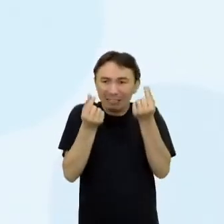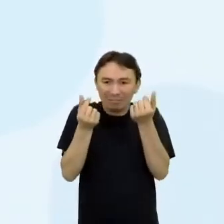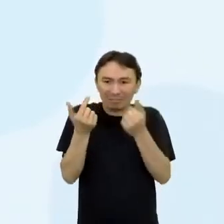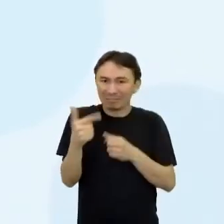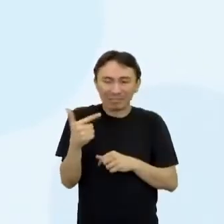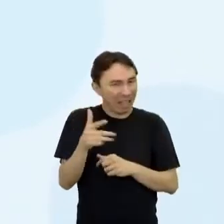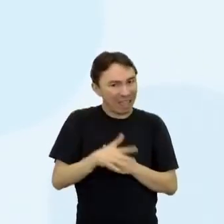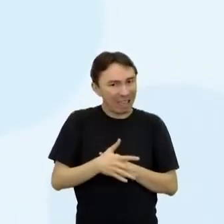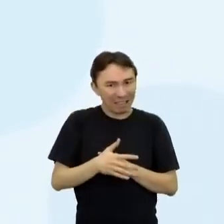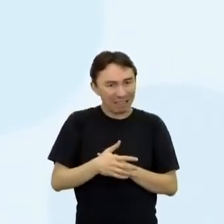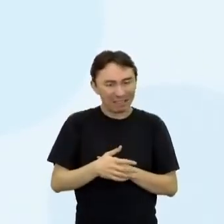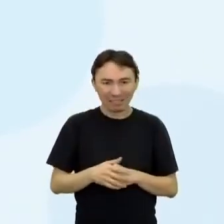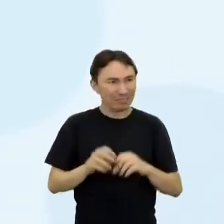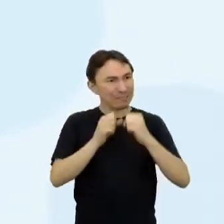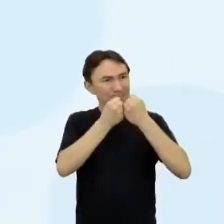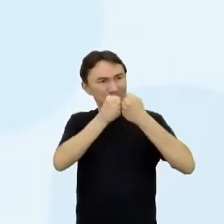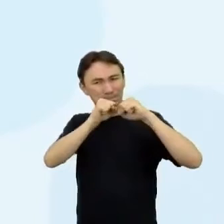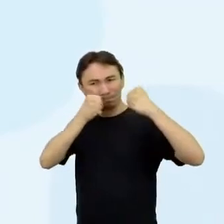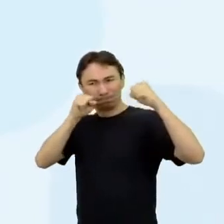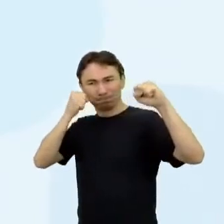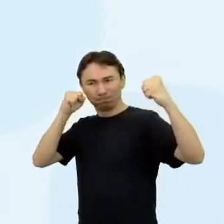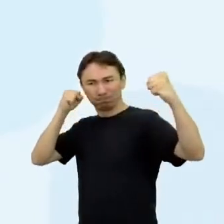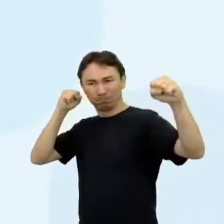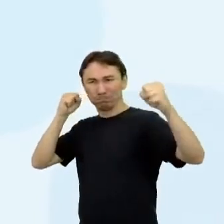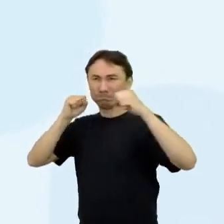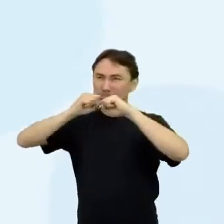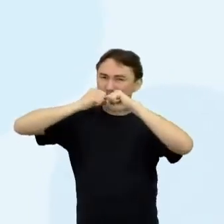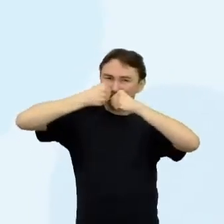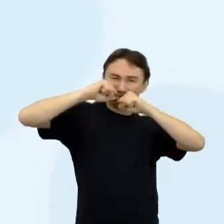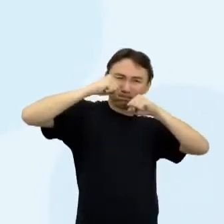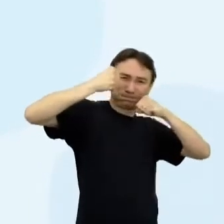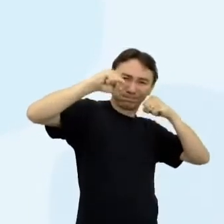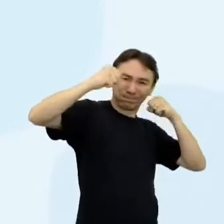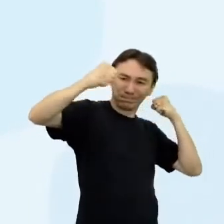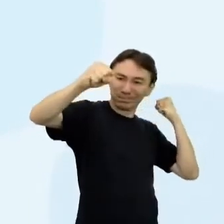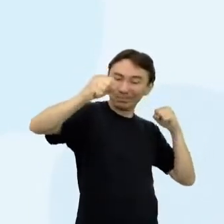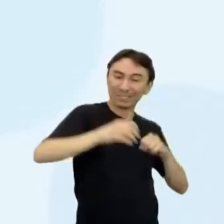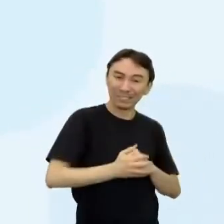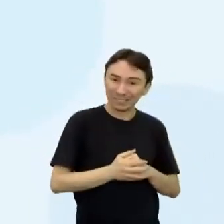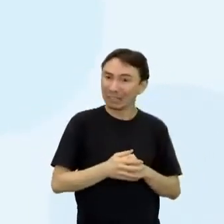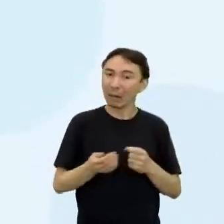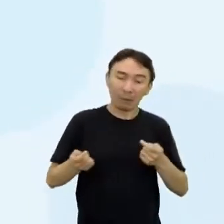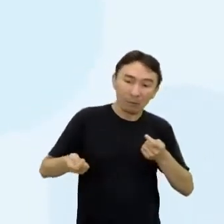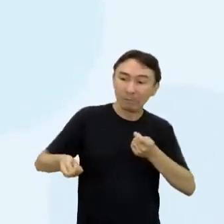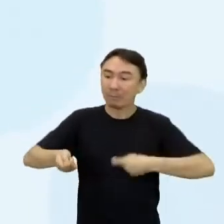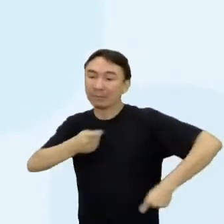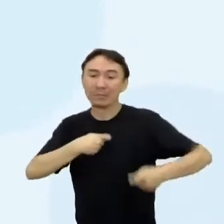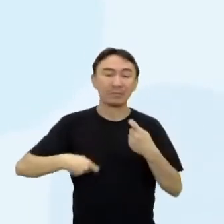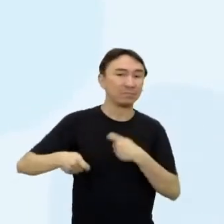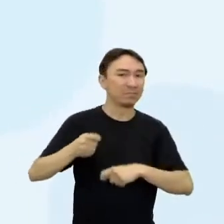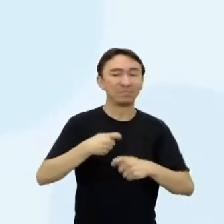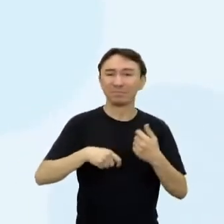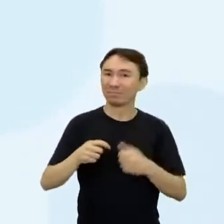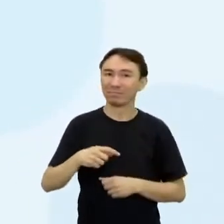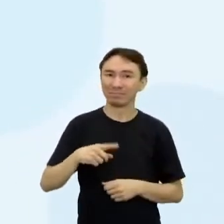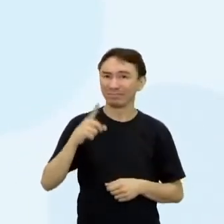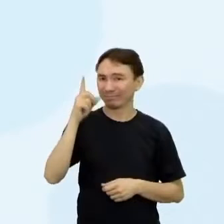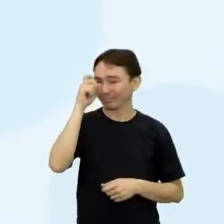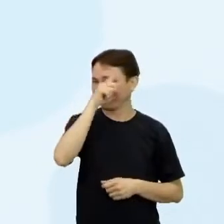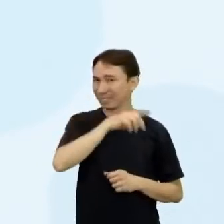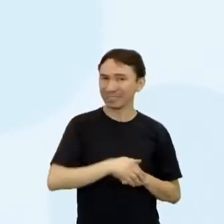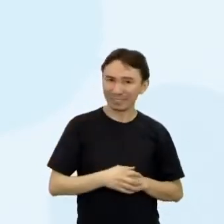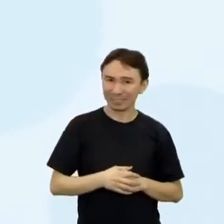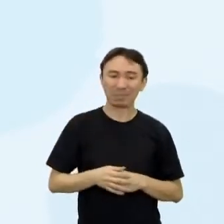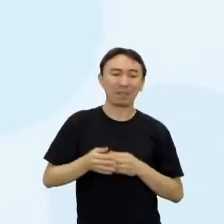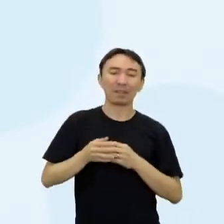né? Domínios de grande extensão, o que dificultava a administração. Naufrágios, ataque